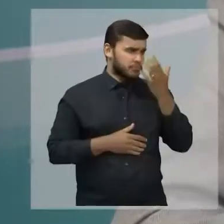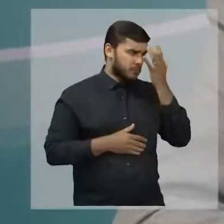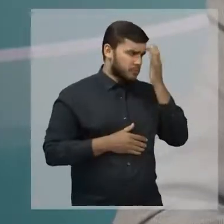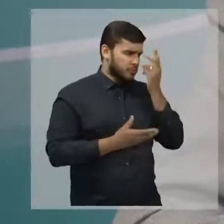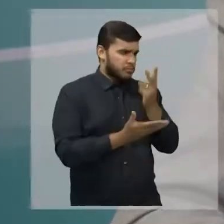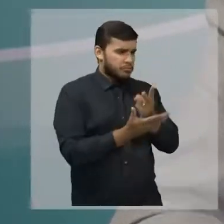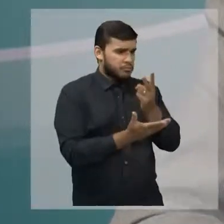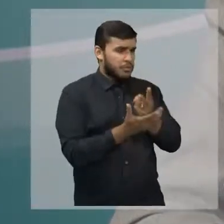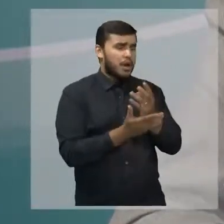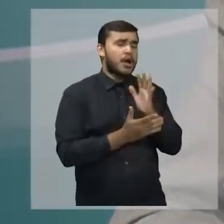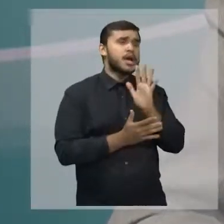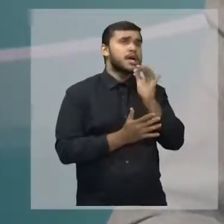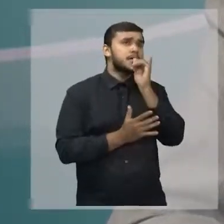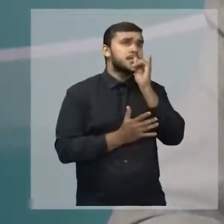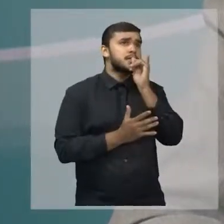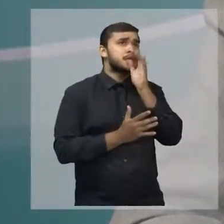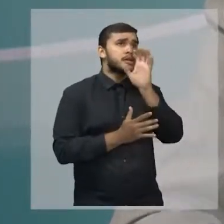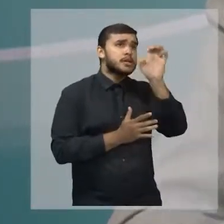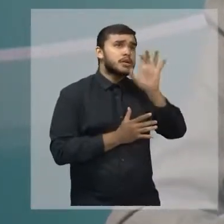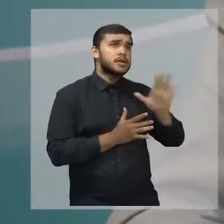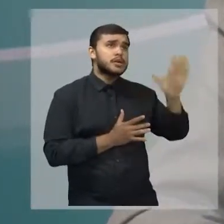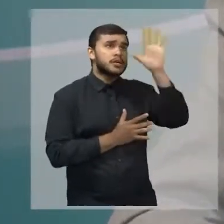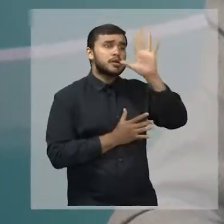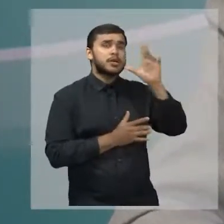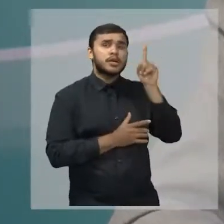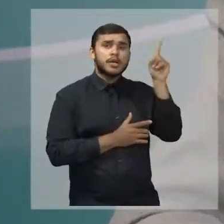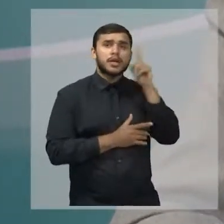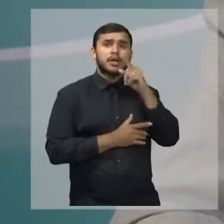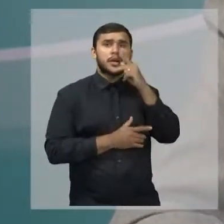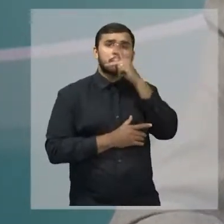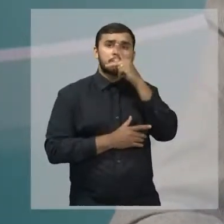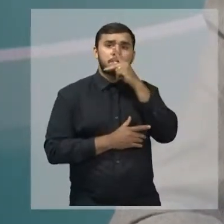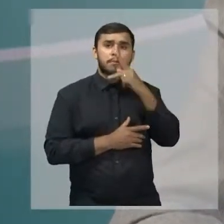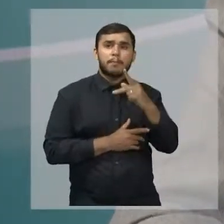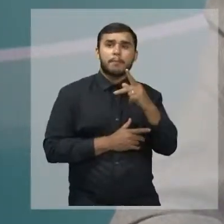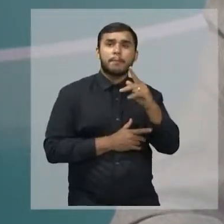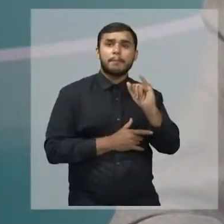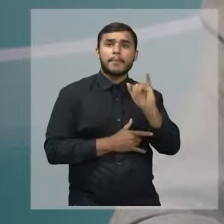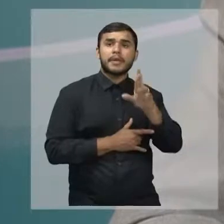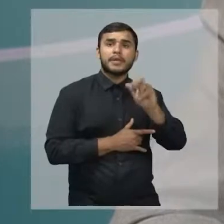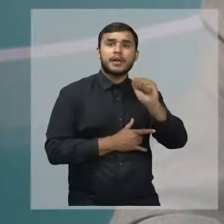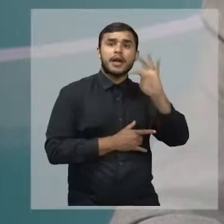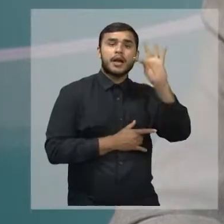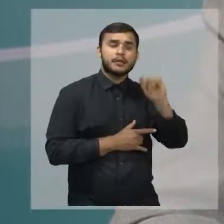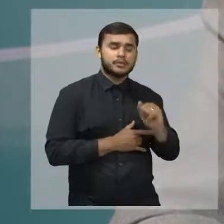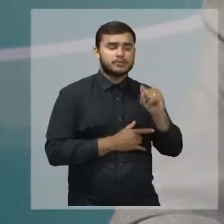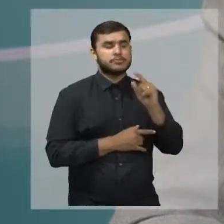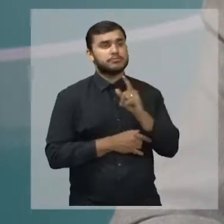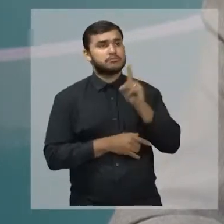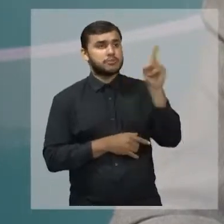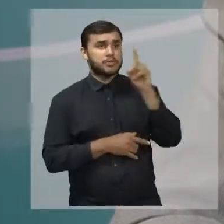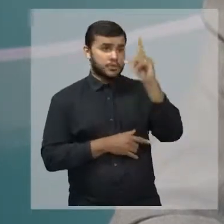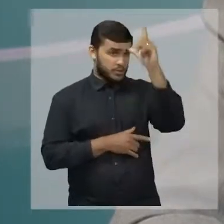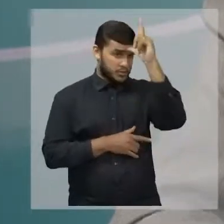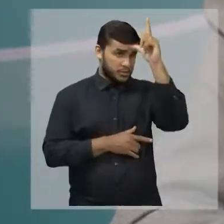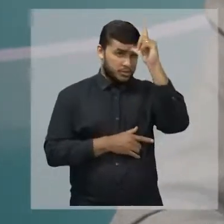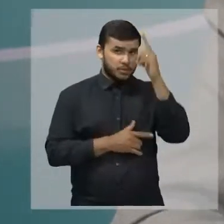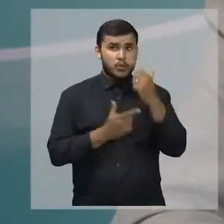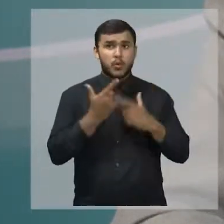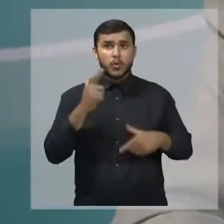algumas experiências na Europa, o partido pirata, baseado nisso, né? Na Alemanha, na Escandinávia também,